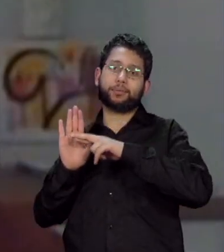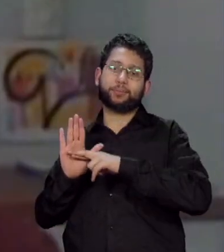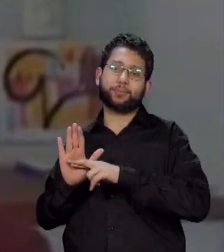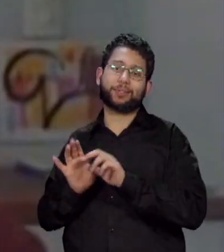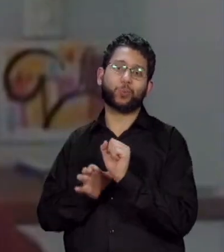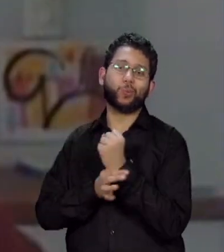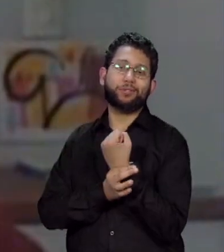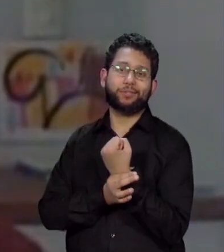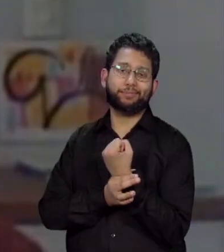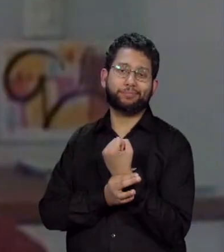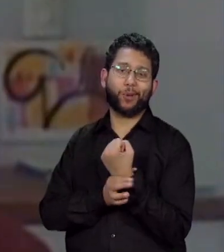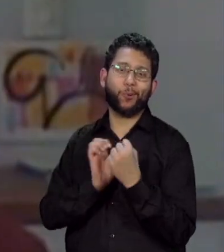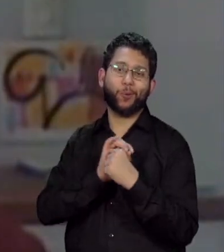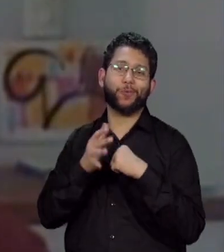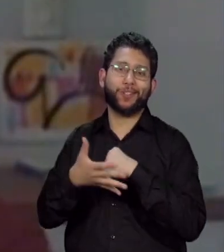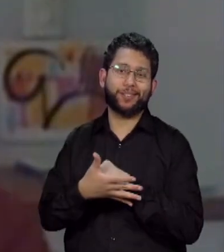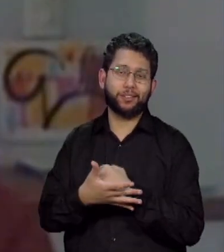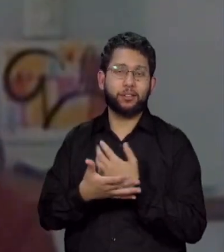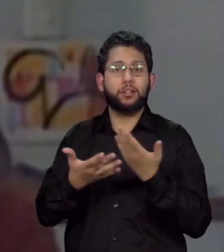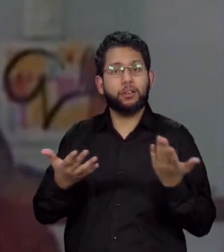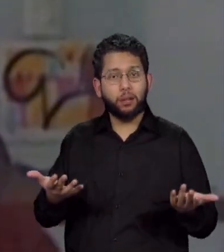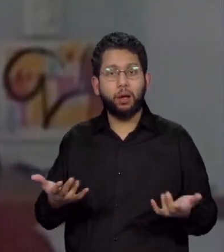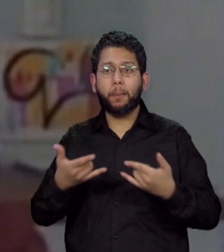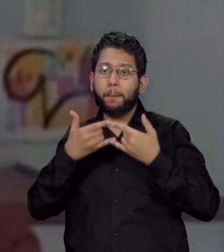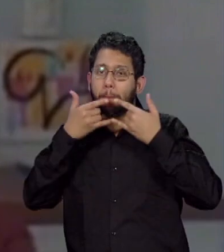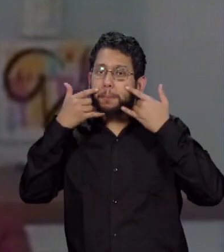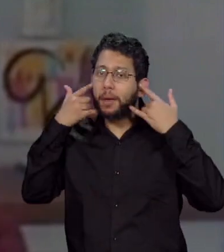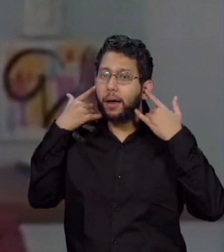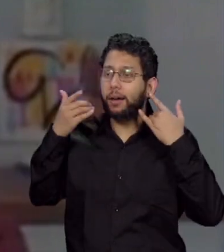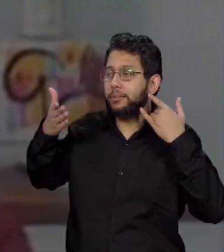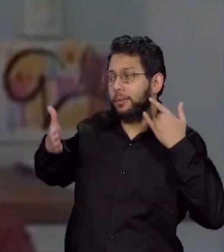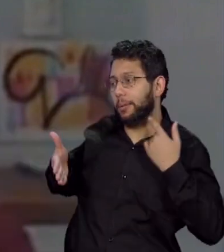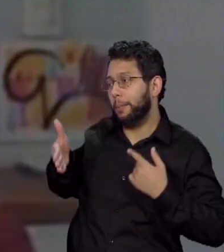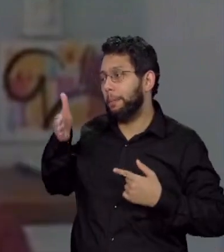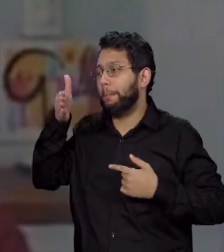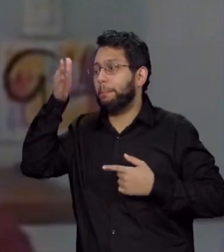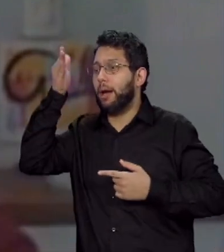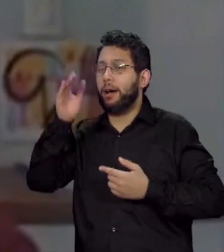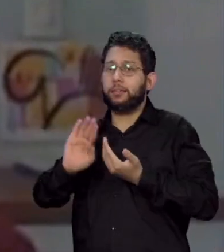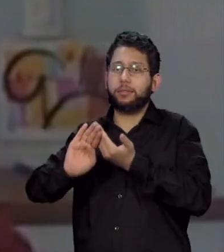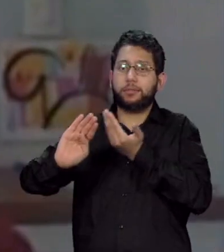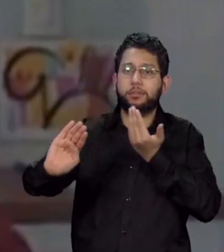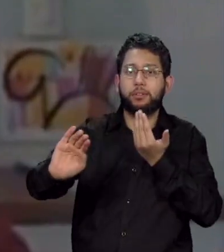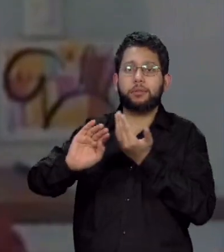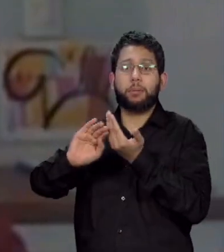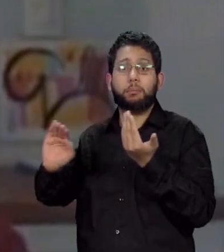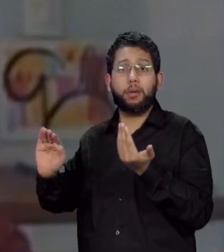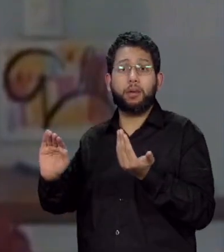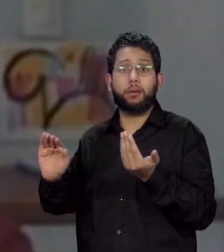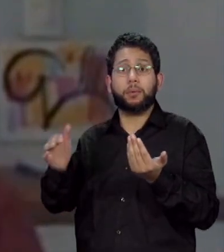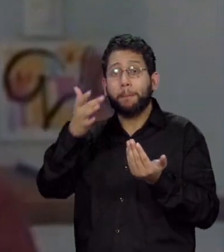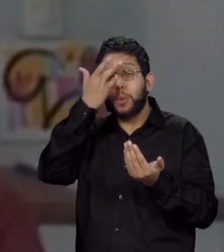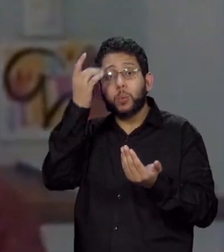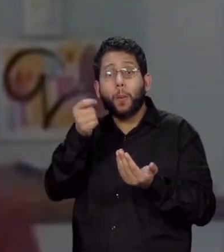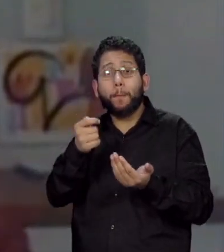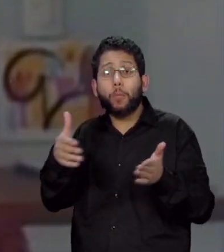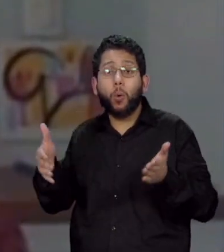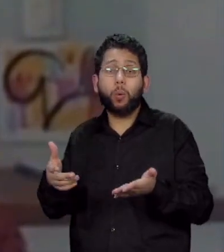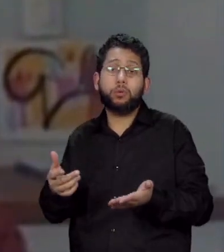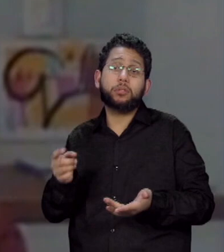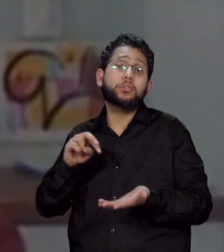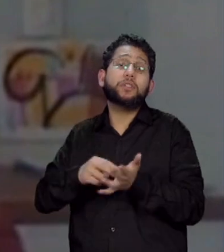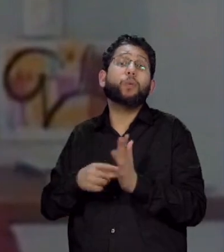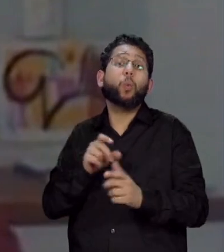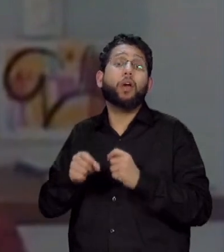segurança, ao mesmo tempo que possibilitou a finalização de algumas, encareceu, né, o custo